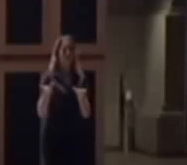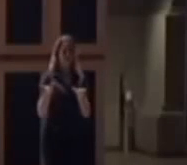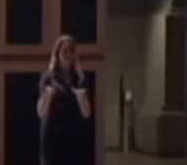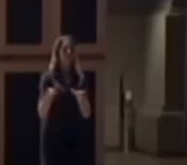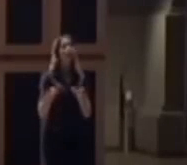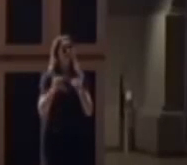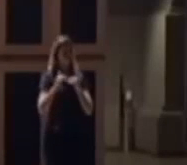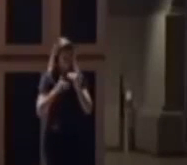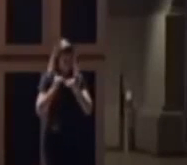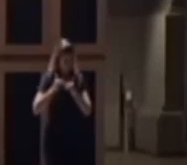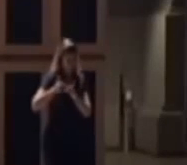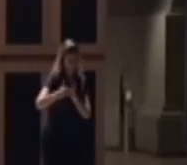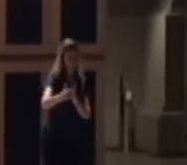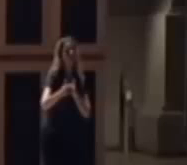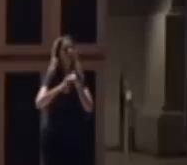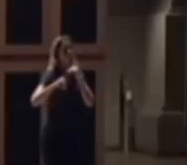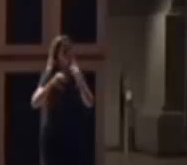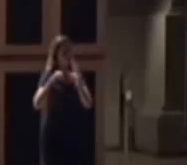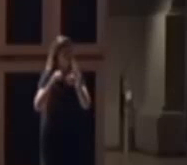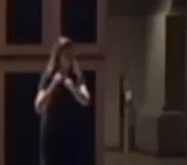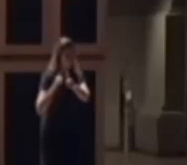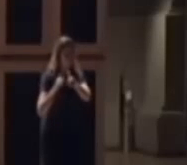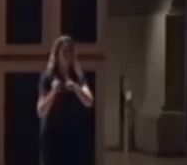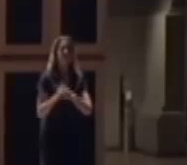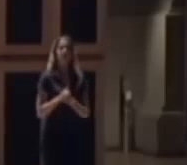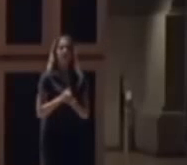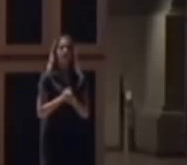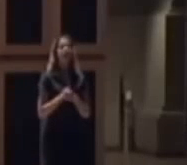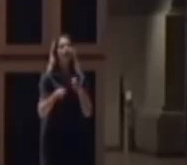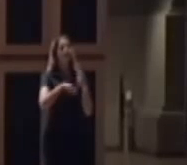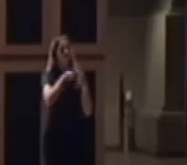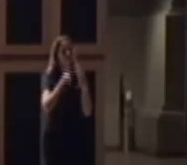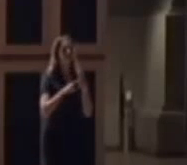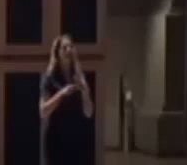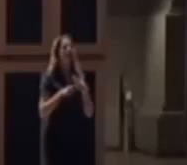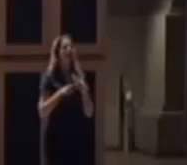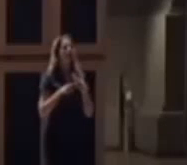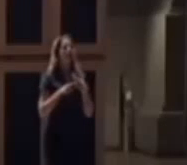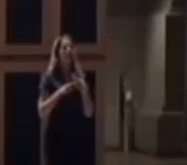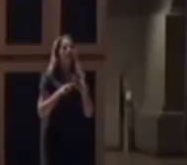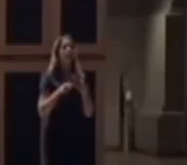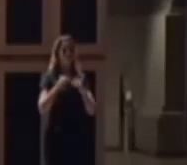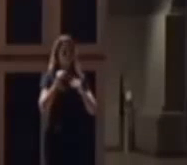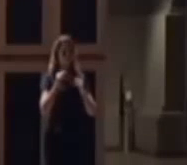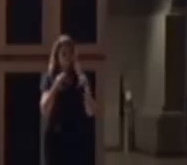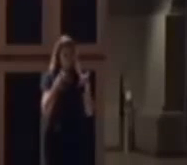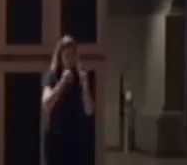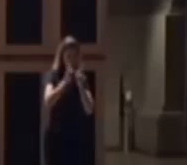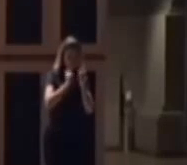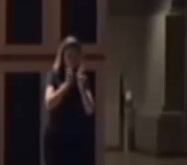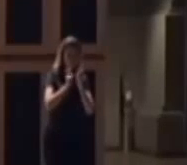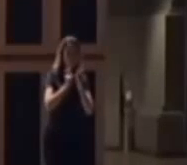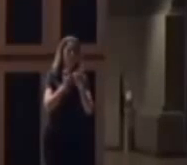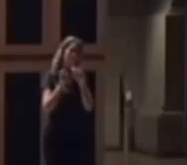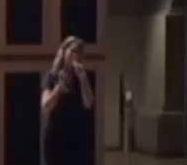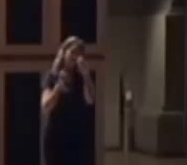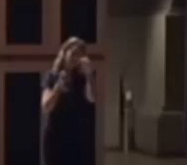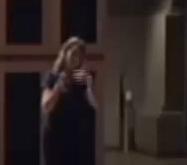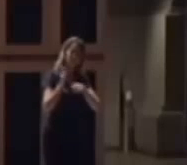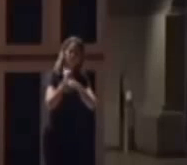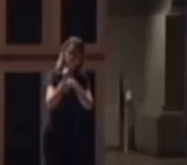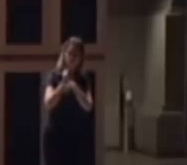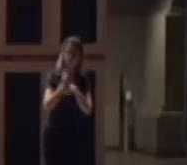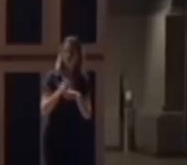o processo ainda. E o sistema gerencial dos termos de parceria, que também é importante, porque tem essa gestão, como eu disse, lá na